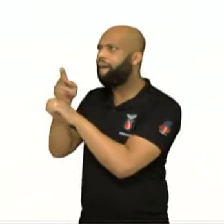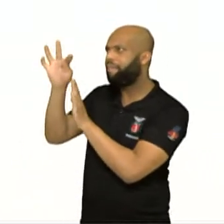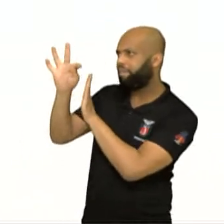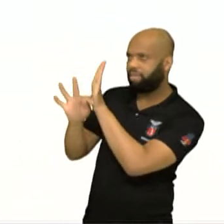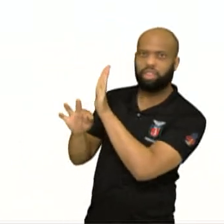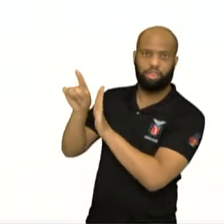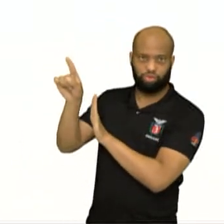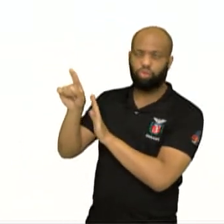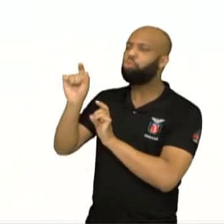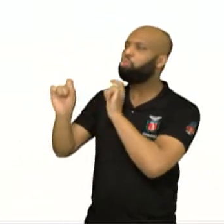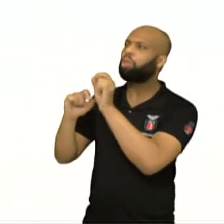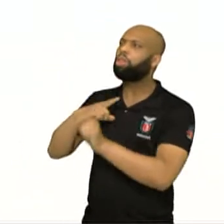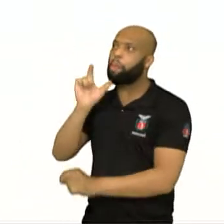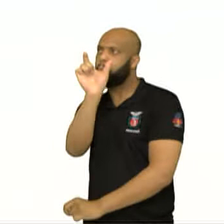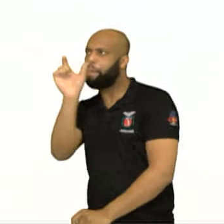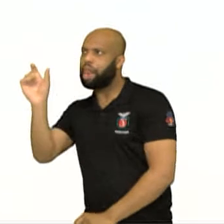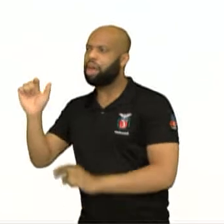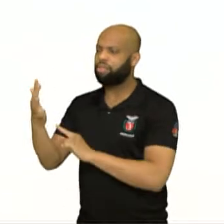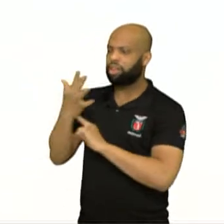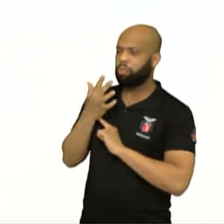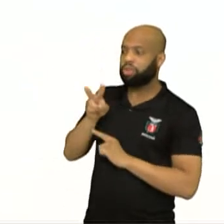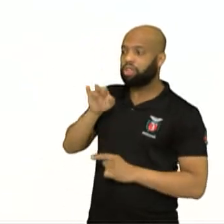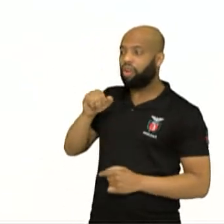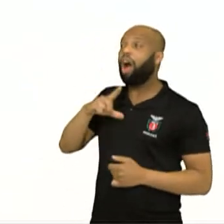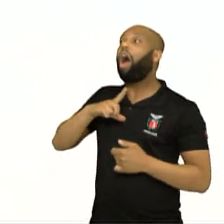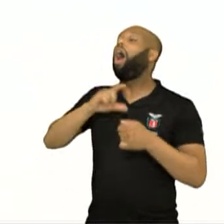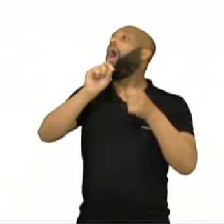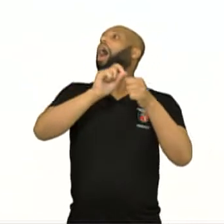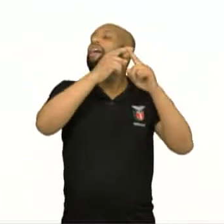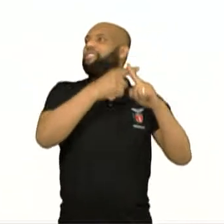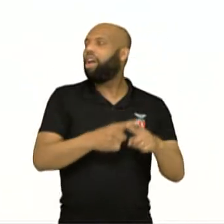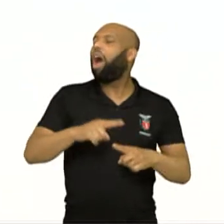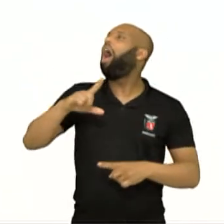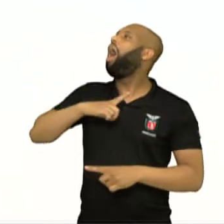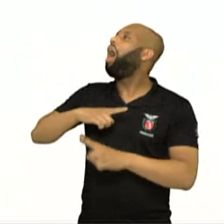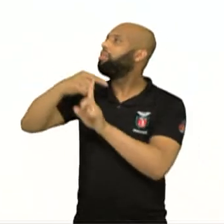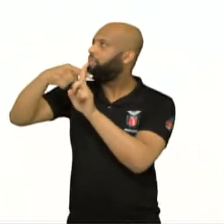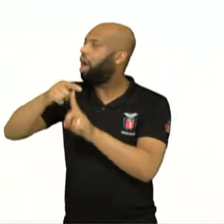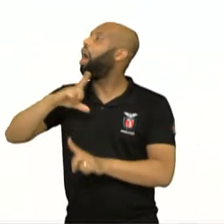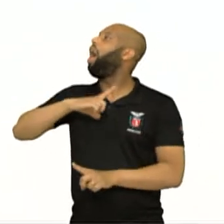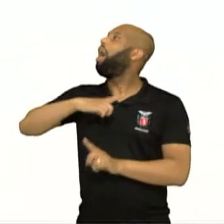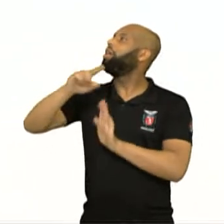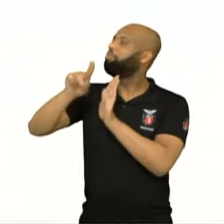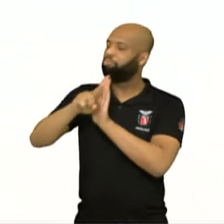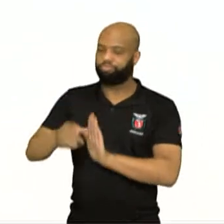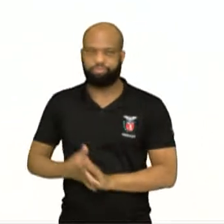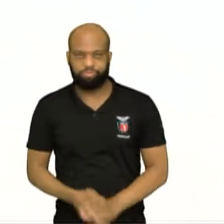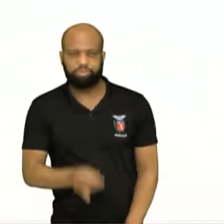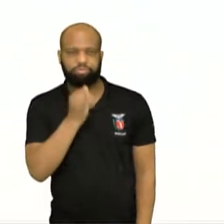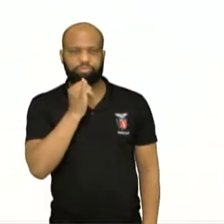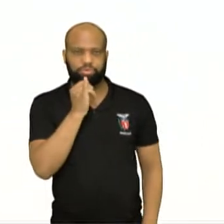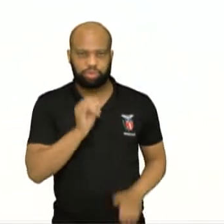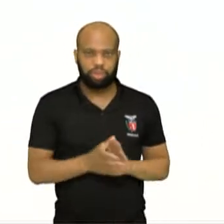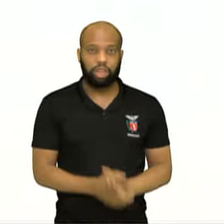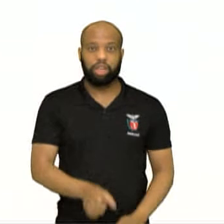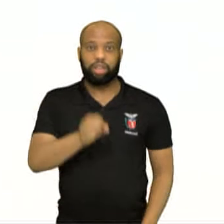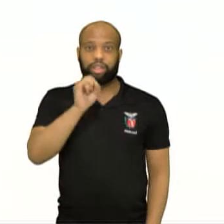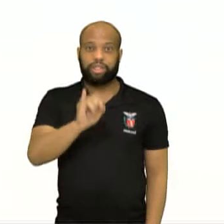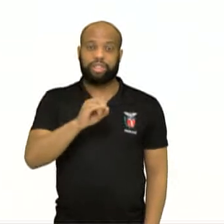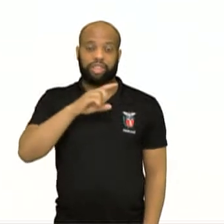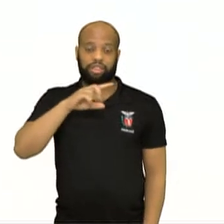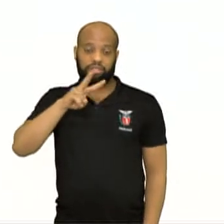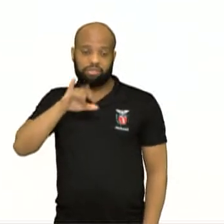do problema, palavras que fazem você pensar em operações matemáticas. Por exemplo, se uma coisa vai